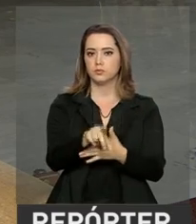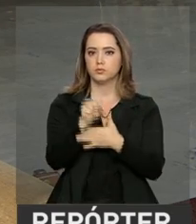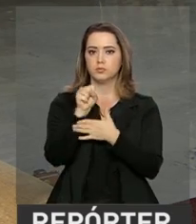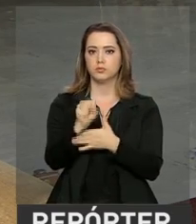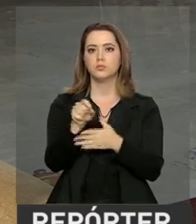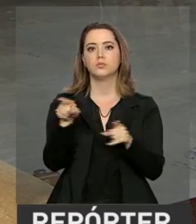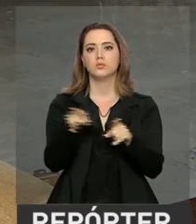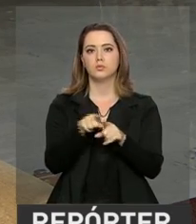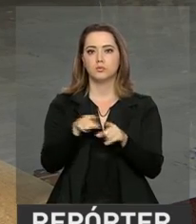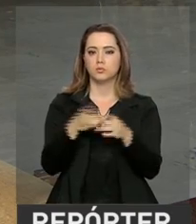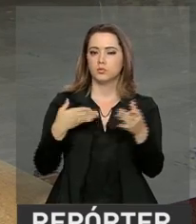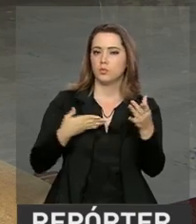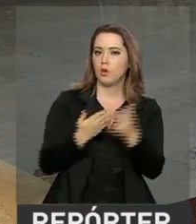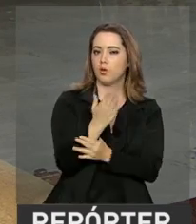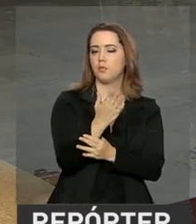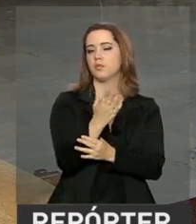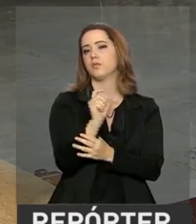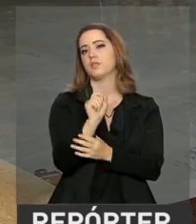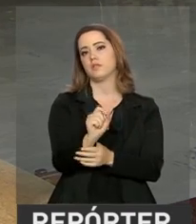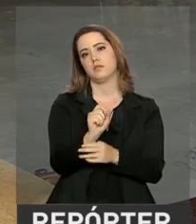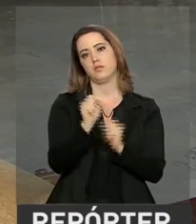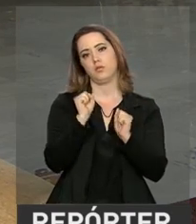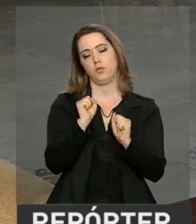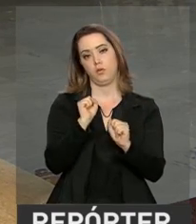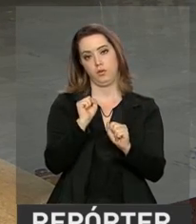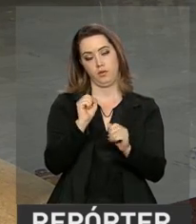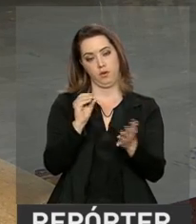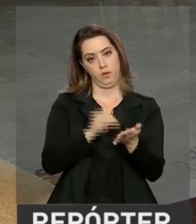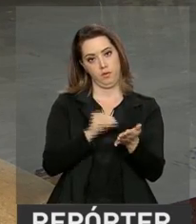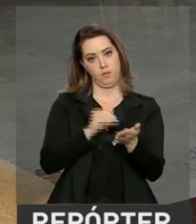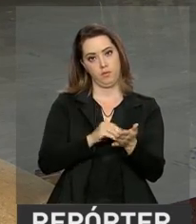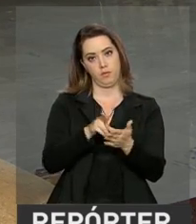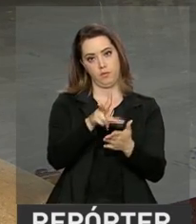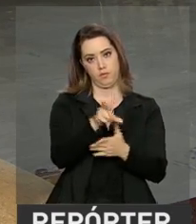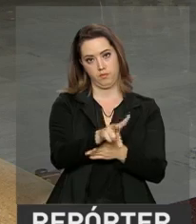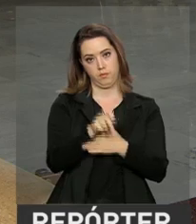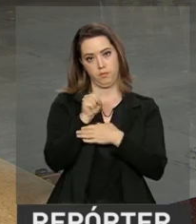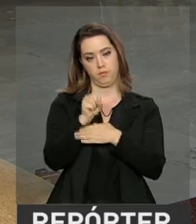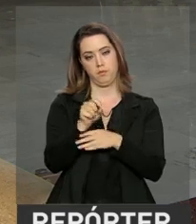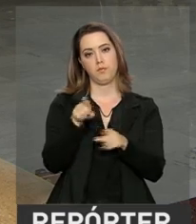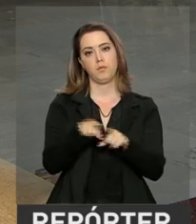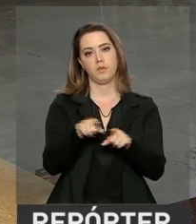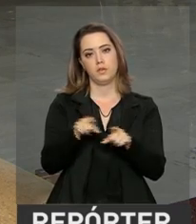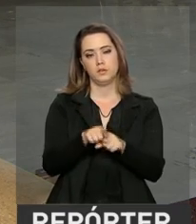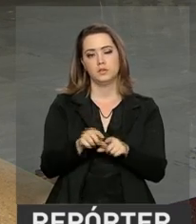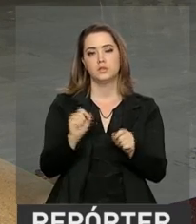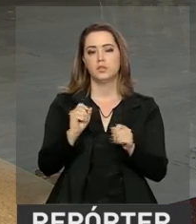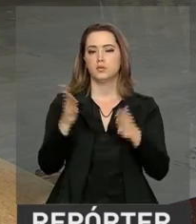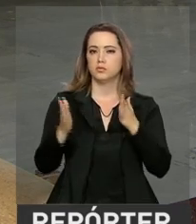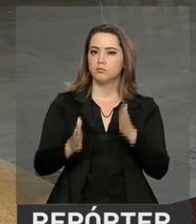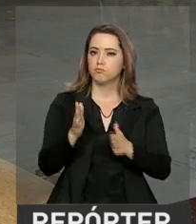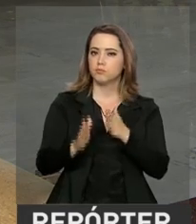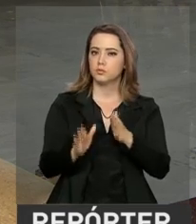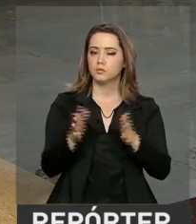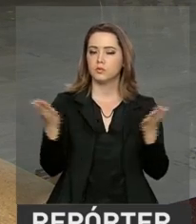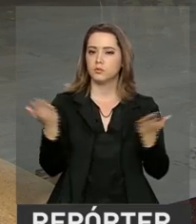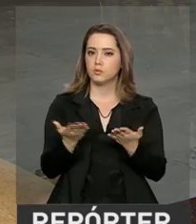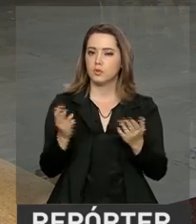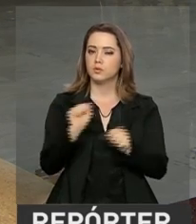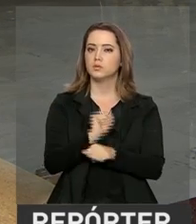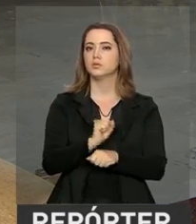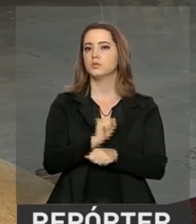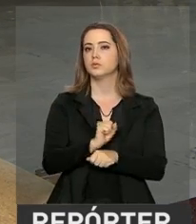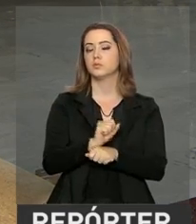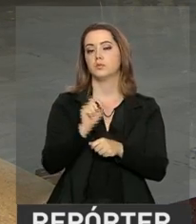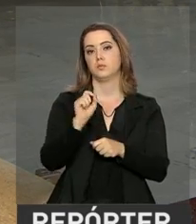aprovações, que são etapas prévias aí ao desembolso do dinheiro, elas apresentam uma fase de acomodação, o que